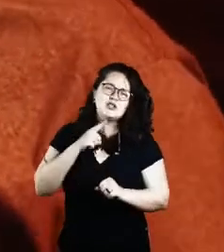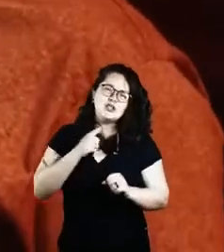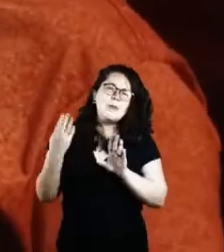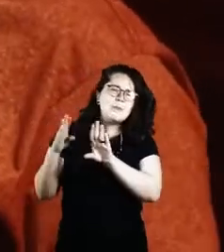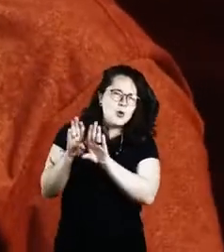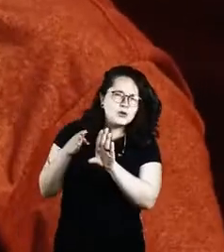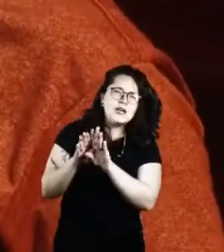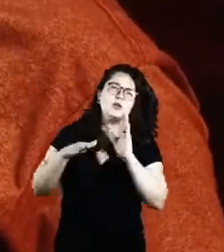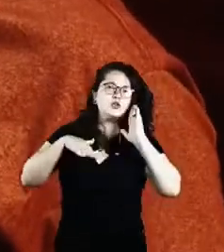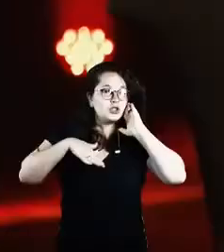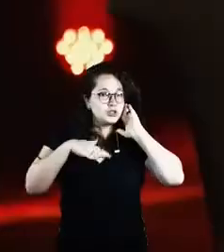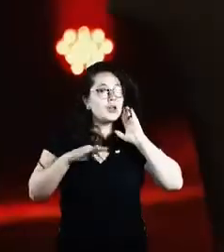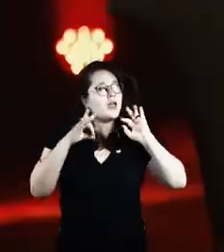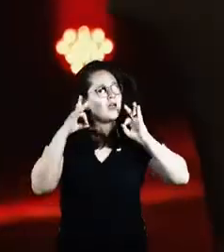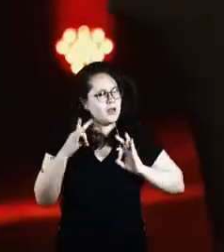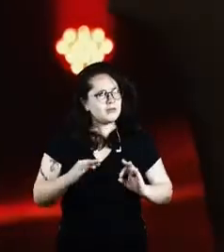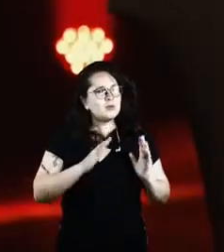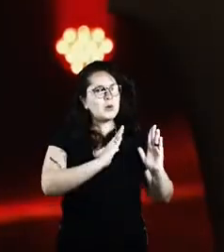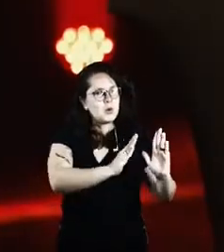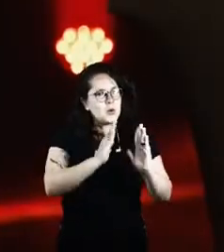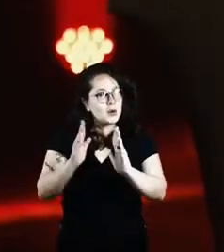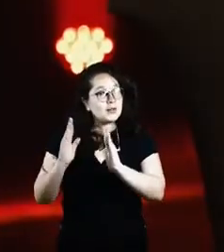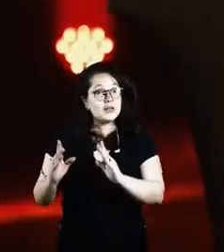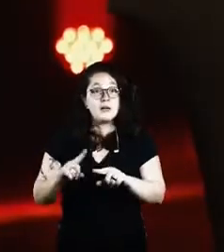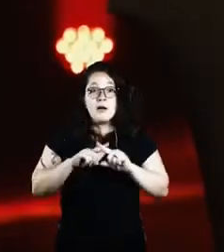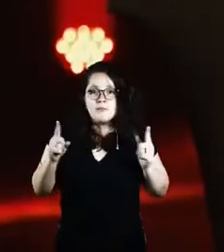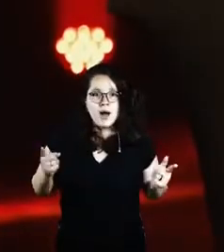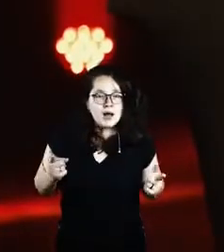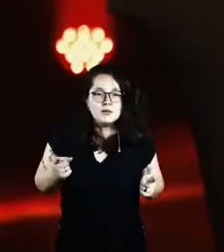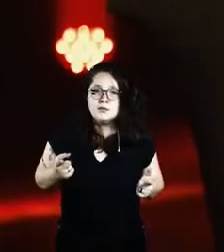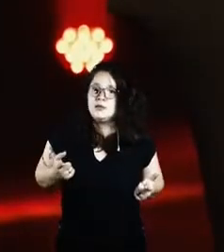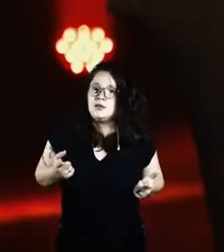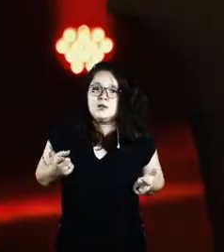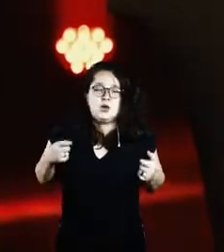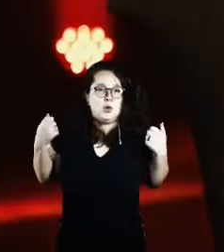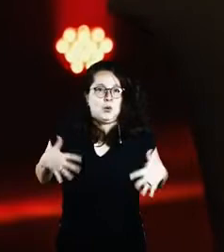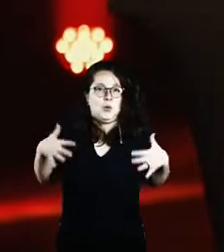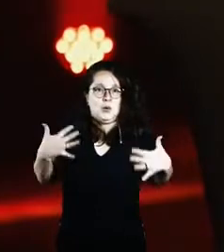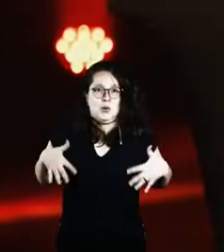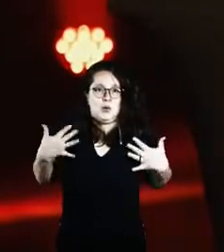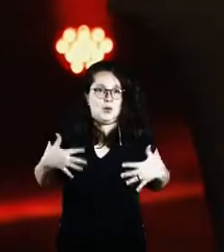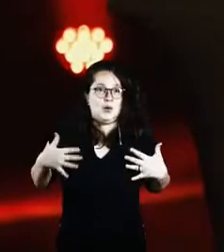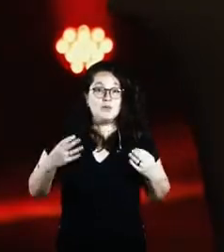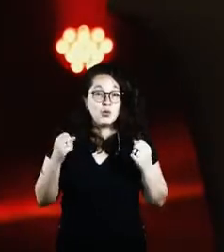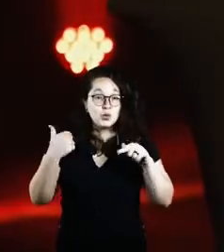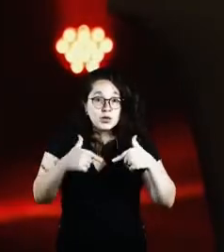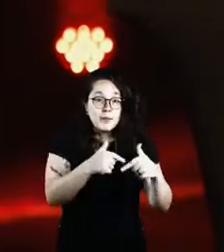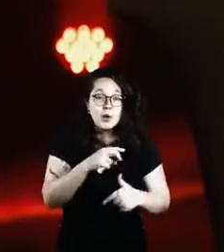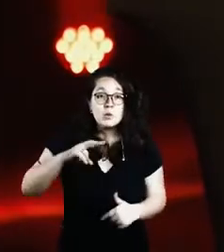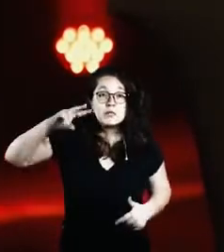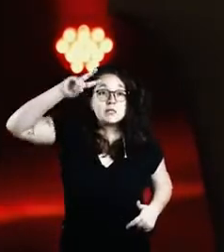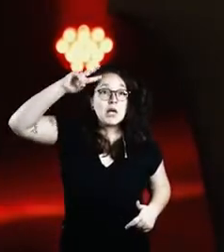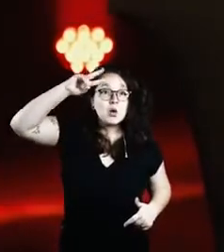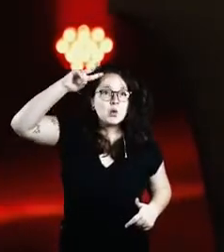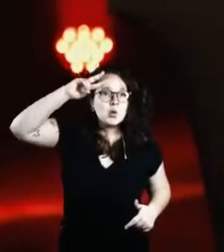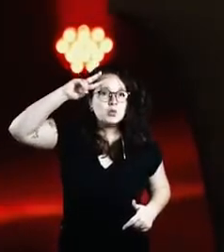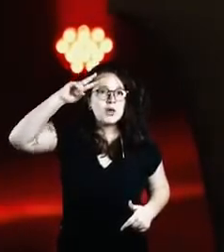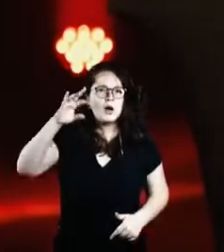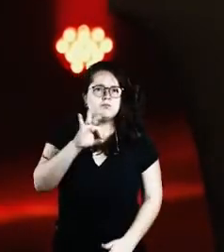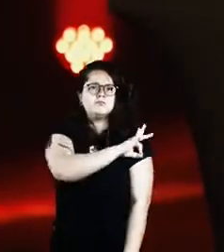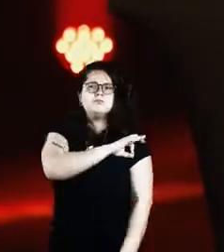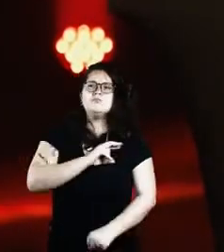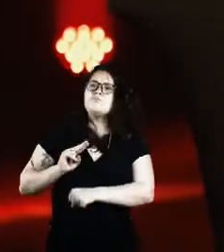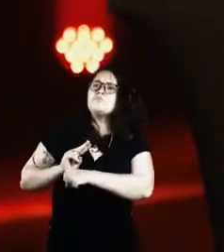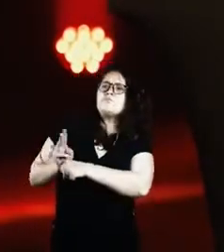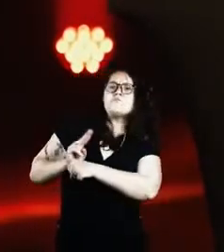segurança. Era um negócio bem organizado. Só que a gente não aguentou a bola, né, meu? Chamava Kingston. Meu, toda a segunda-feira vinha 10 oficiais de justiça lá, os caras